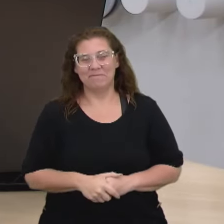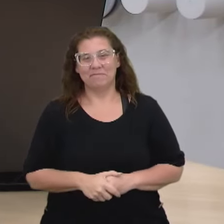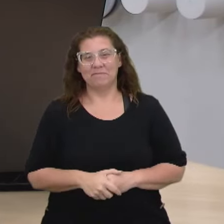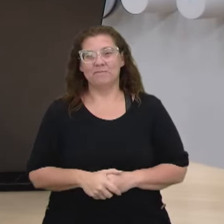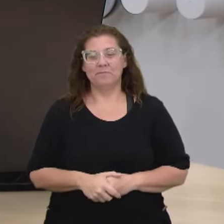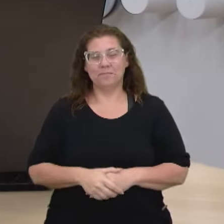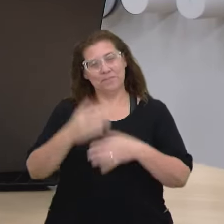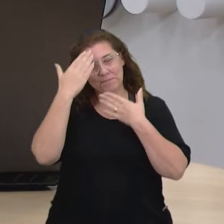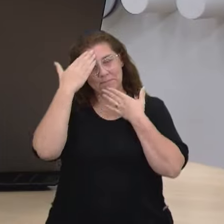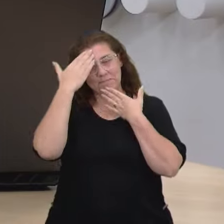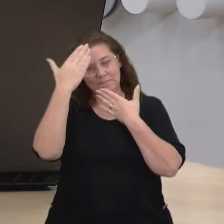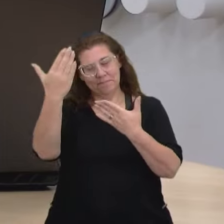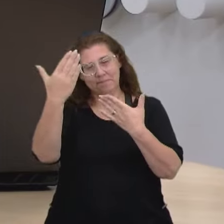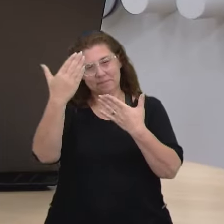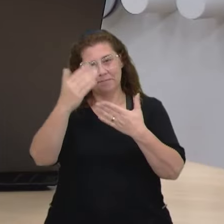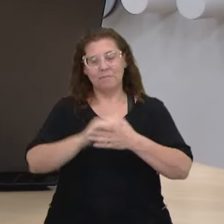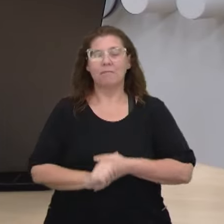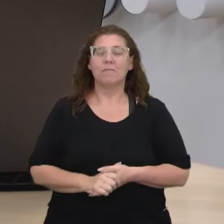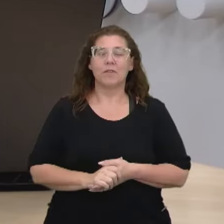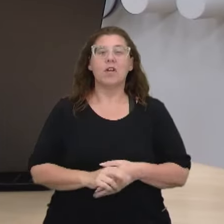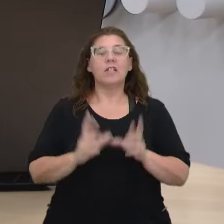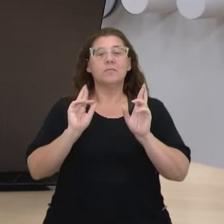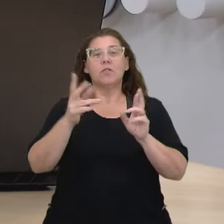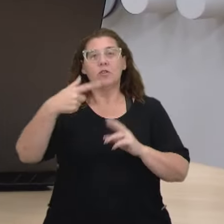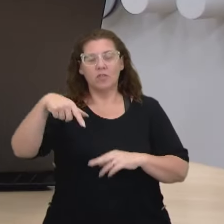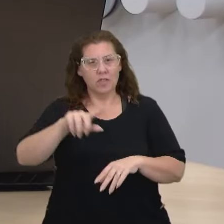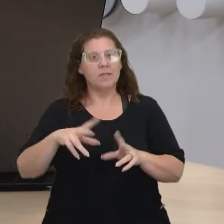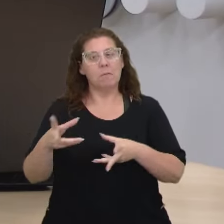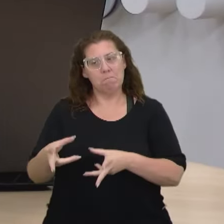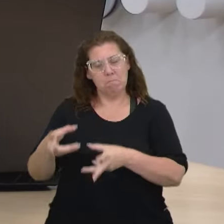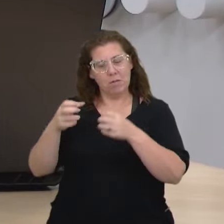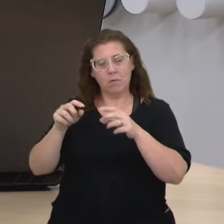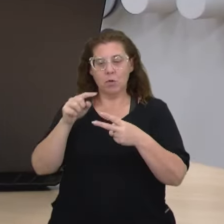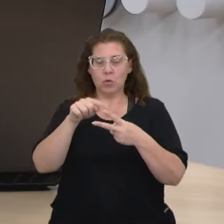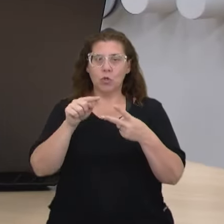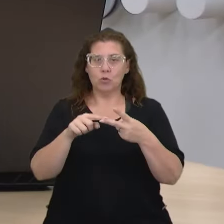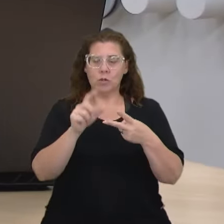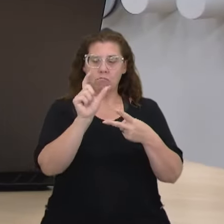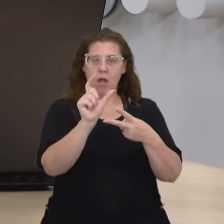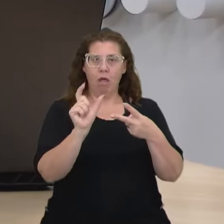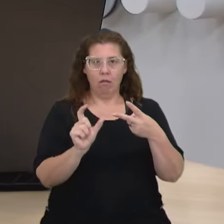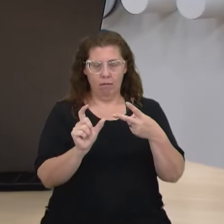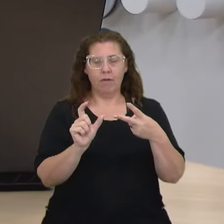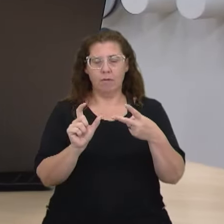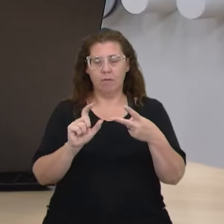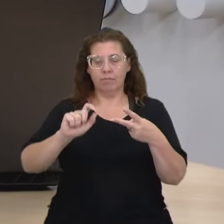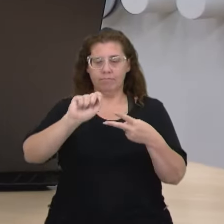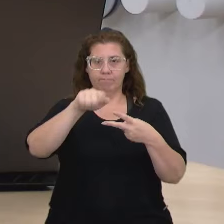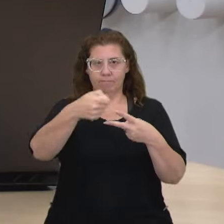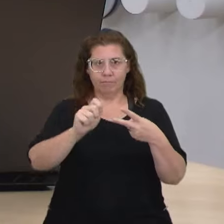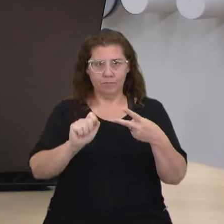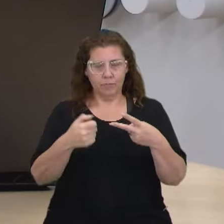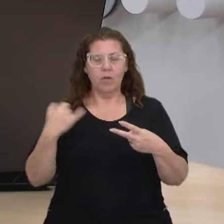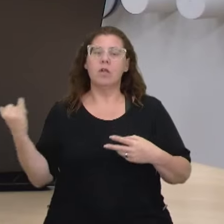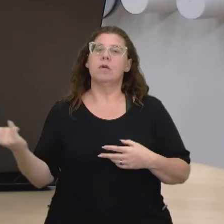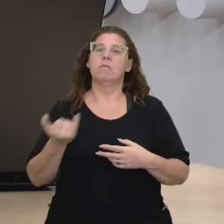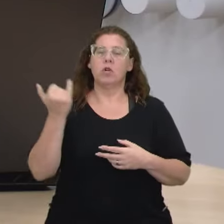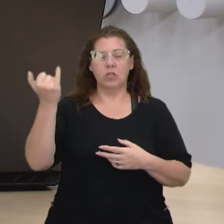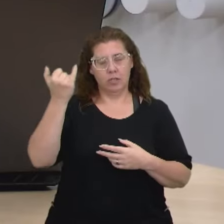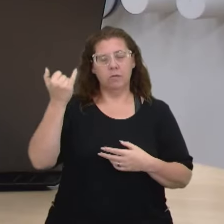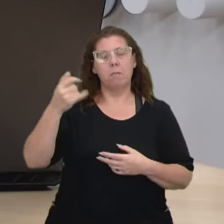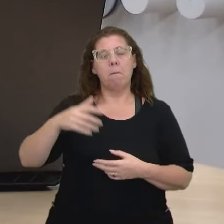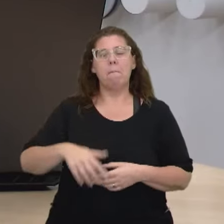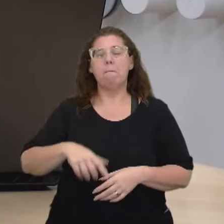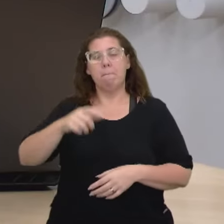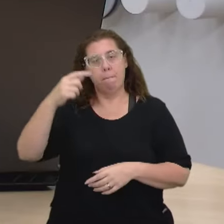Perfeito, Jana. Muito obrigada. Espero que vocês aí tenham pego também esses dois termos, dois sinais que são muito importantes para o pensamento desse